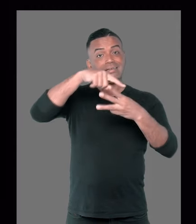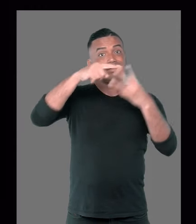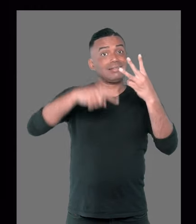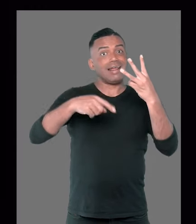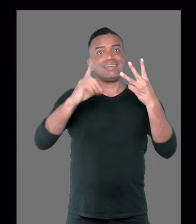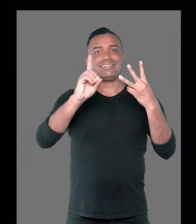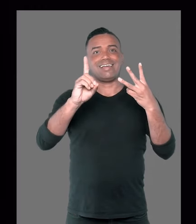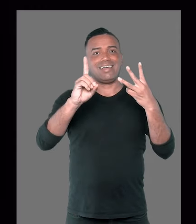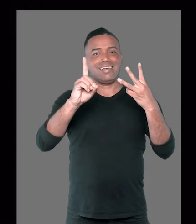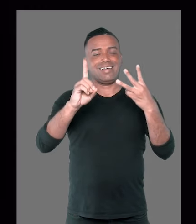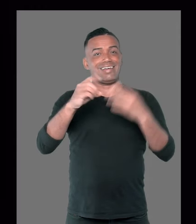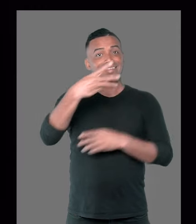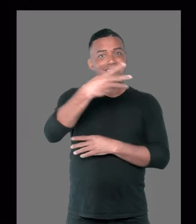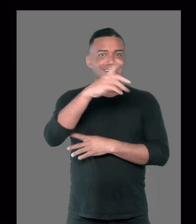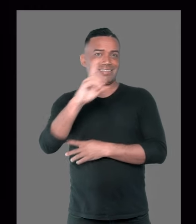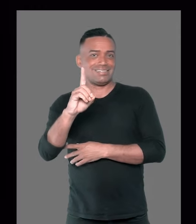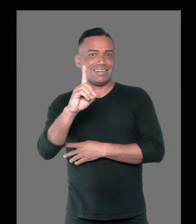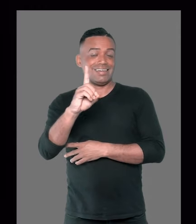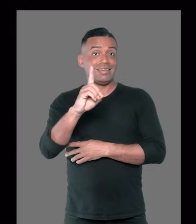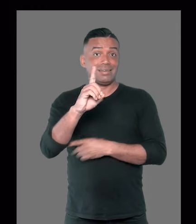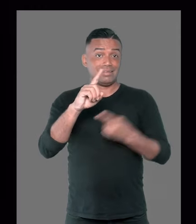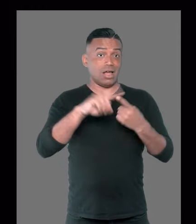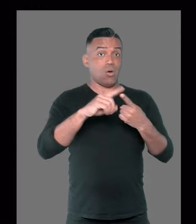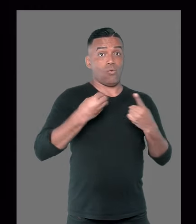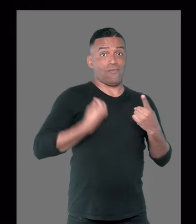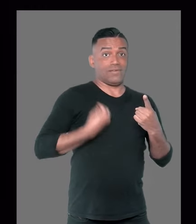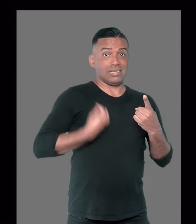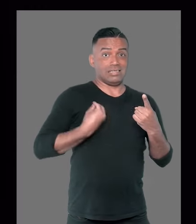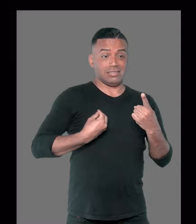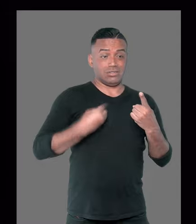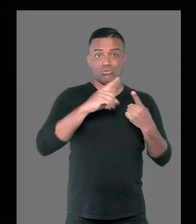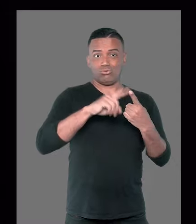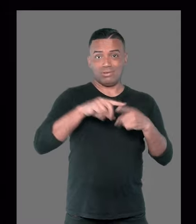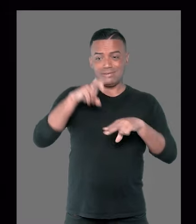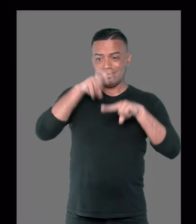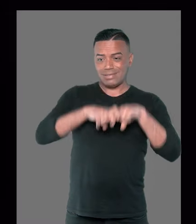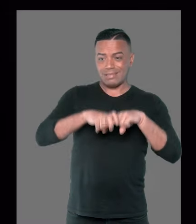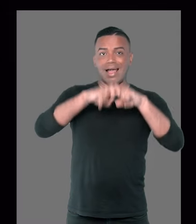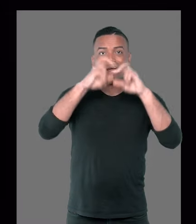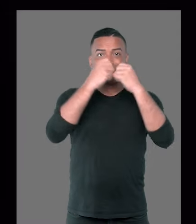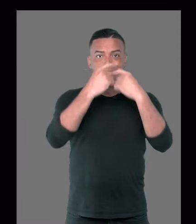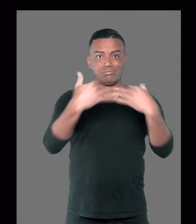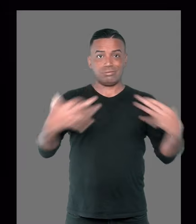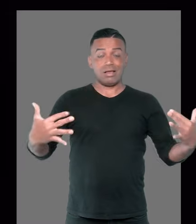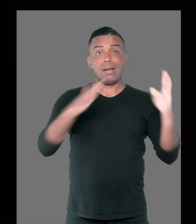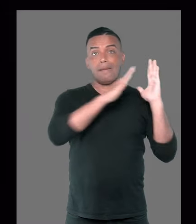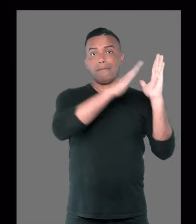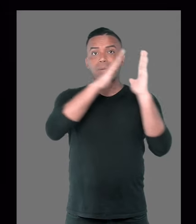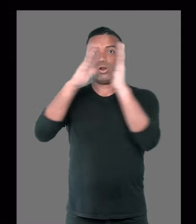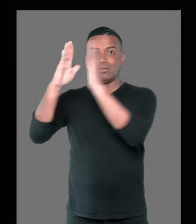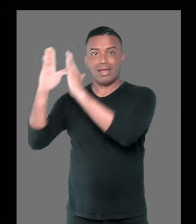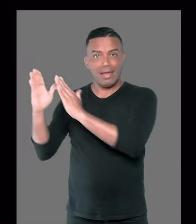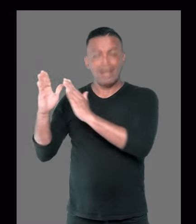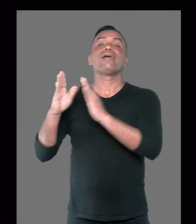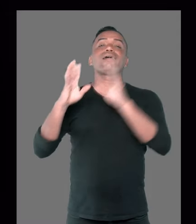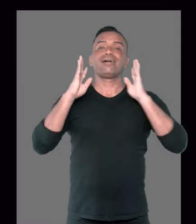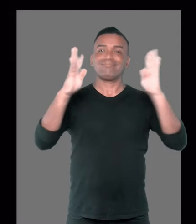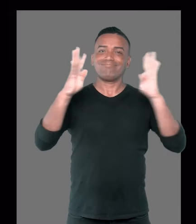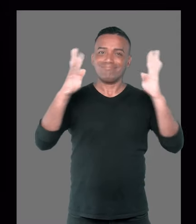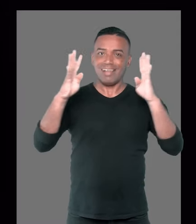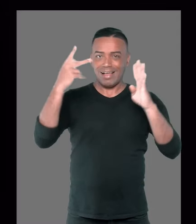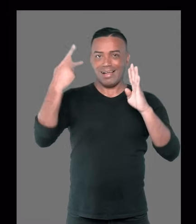da realidade Tá certo física nós estamos sentado sentados na biblioteca pública de Belo Horizonte